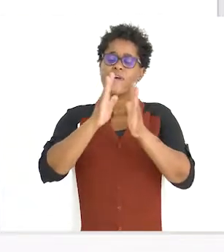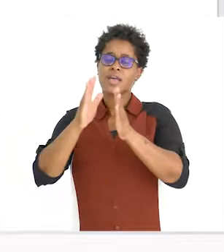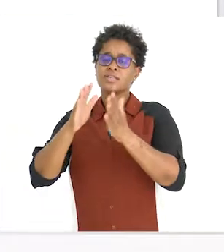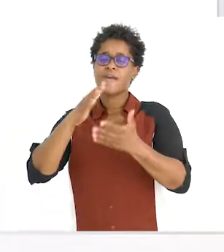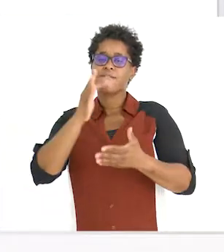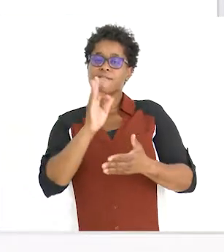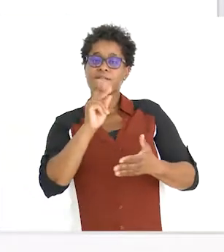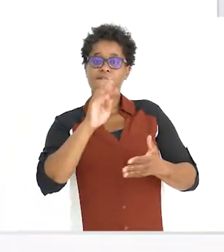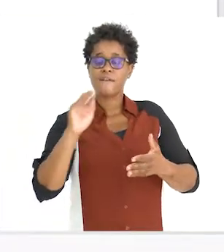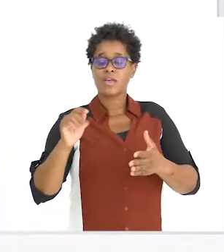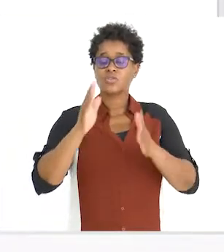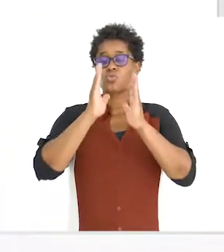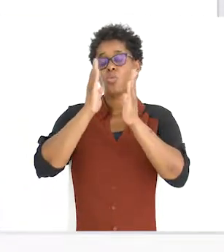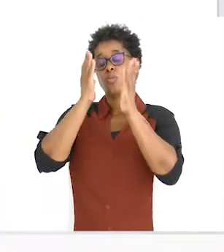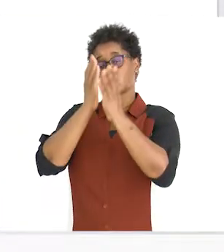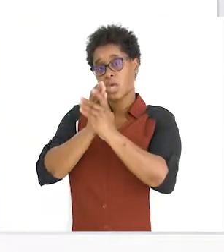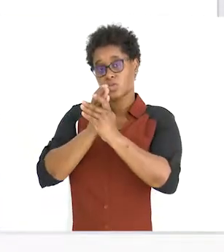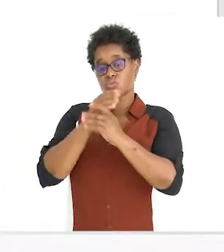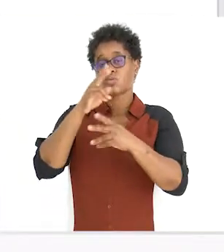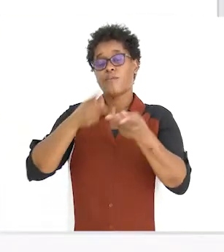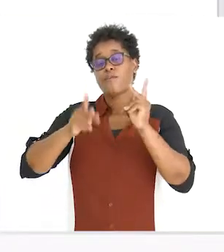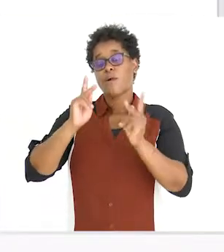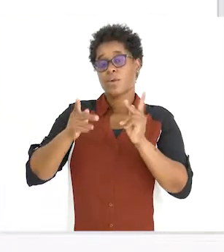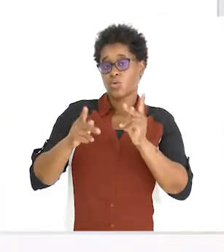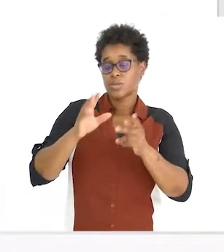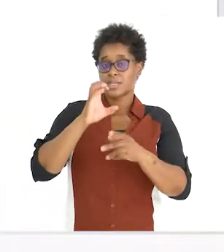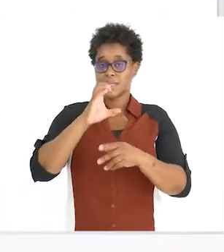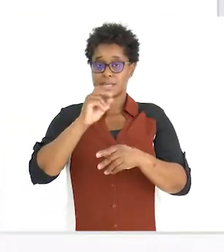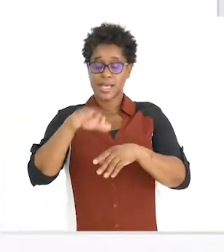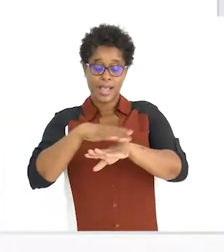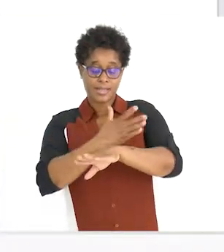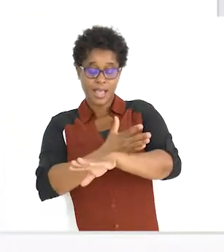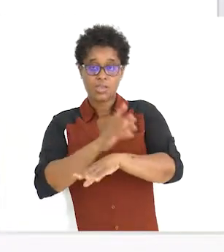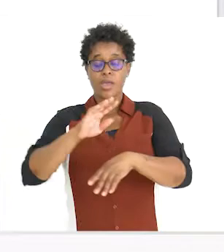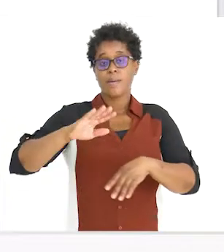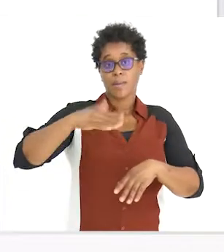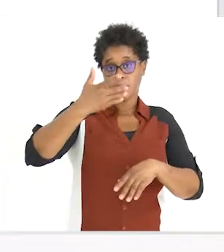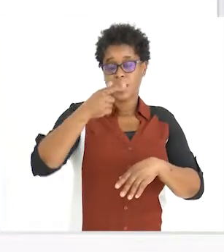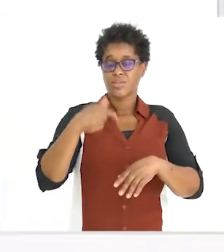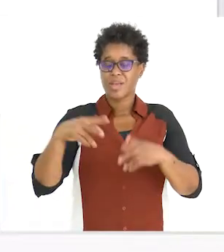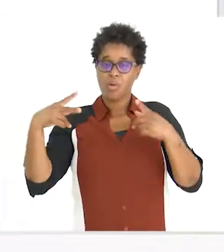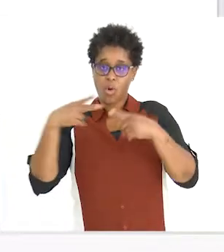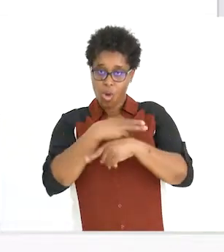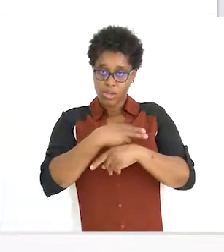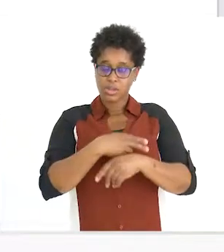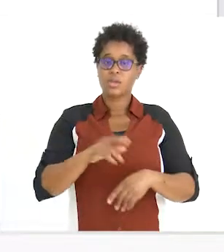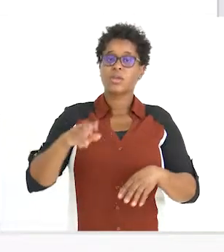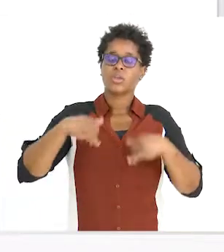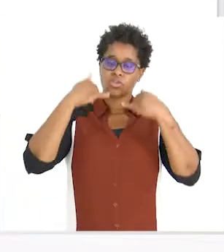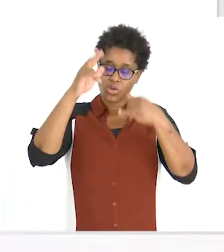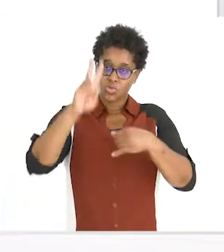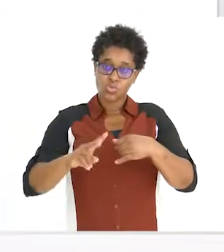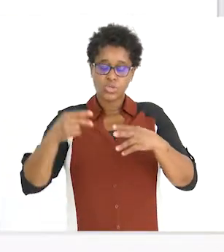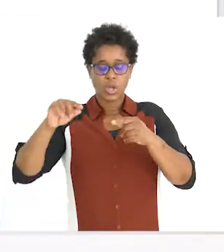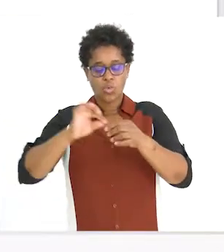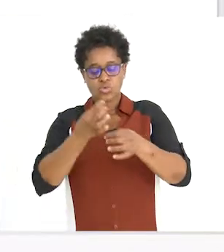de calçado? Por exemplo, uma primeira fase temos corte, a segunda fase a pré-costura, a